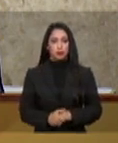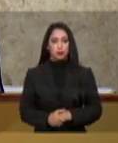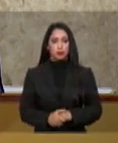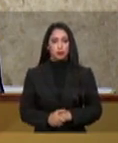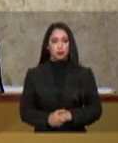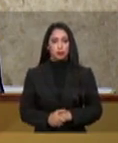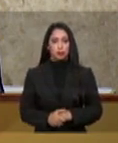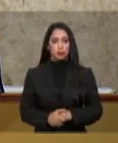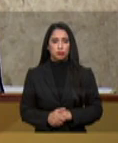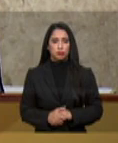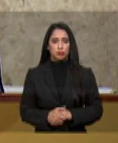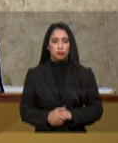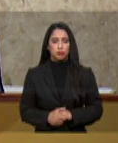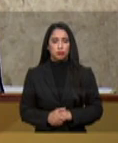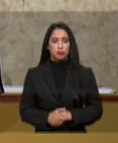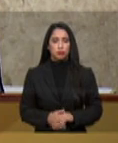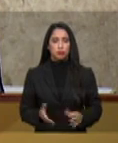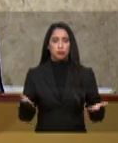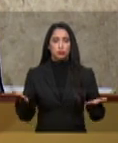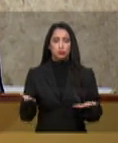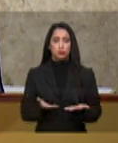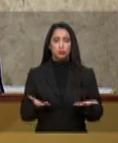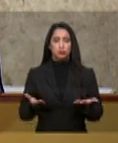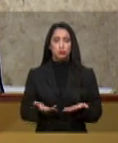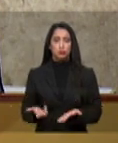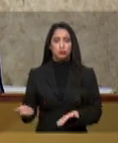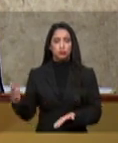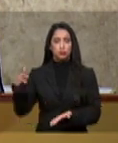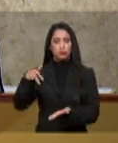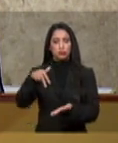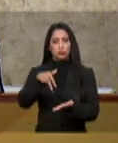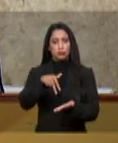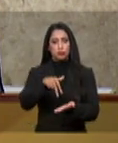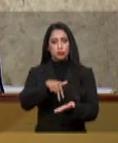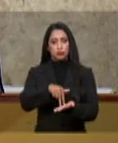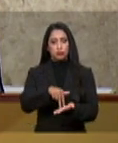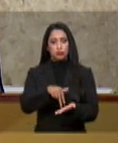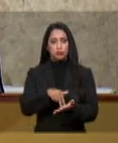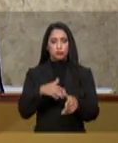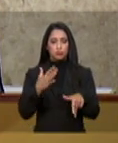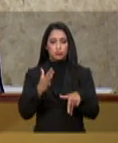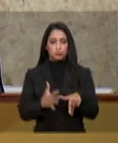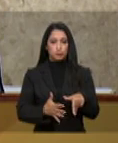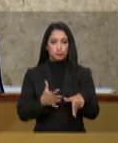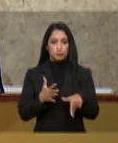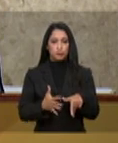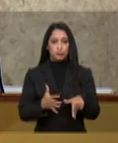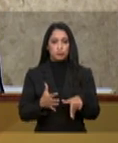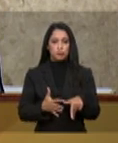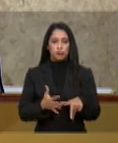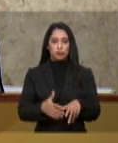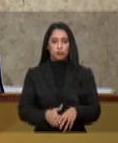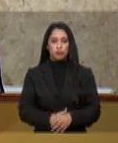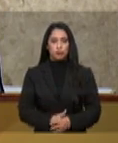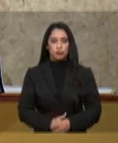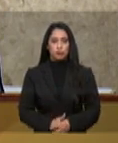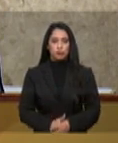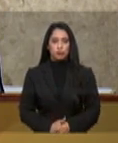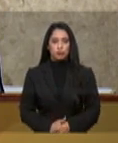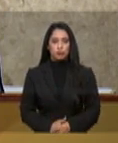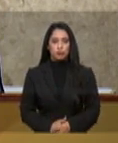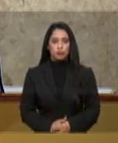Convido para assumir a tribuna e fazer a sua sustentação oral, uma vez que está presente, presencialmente, a